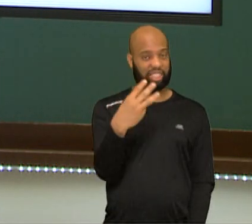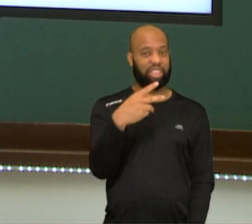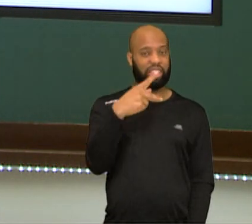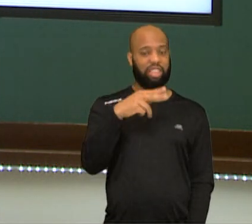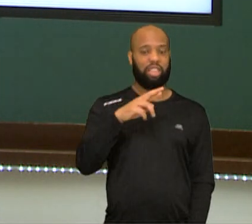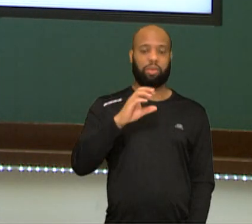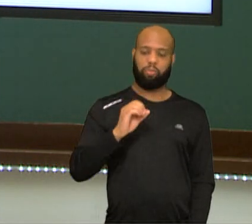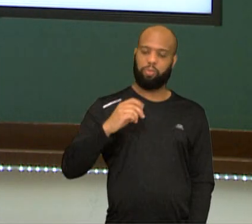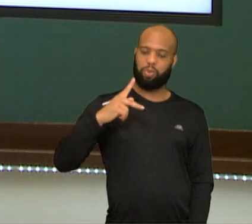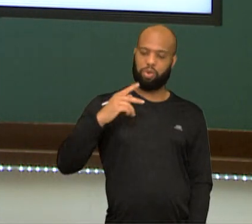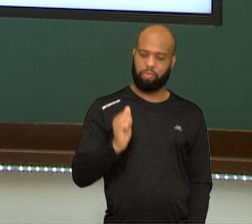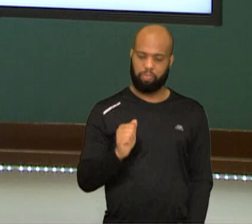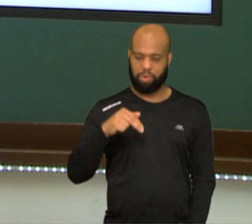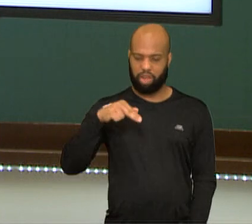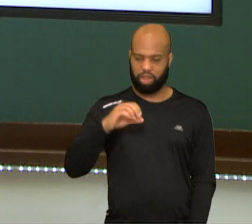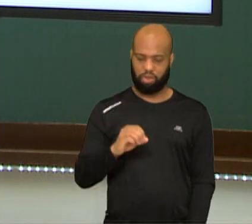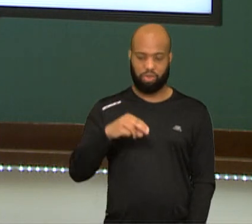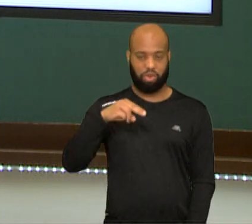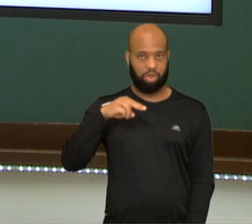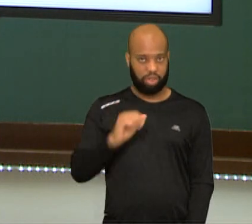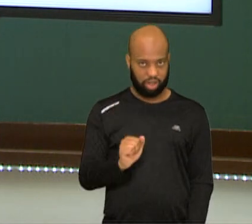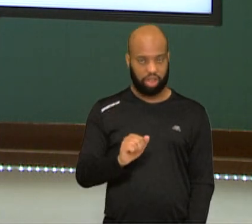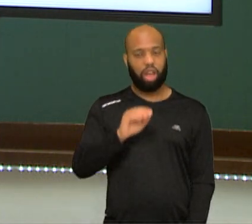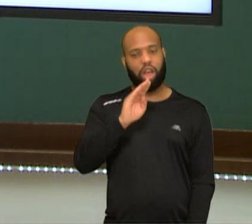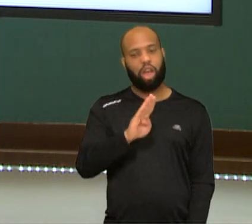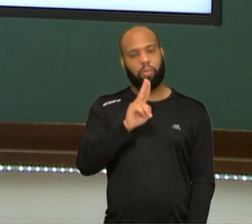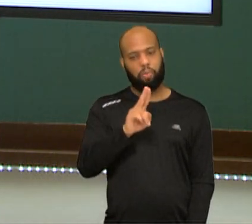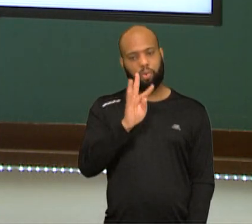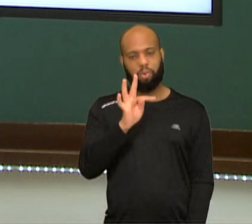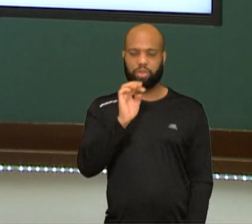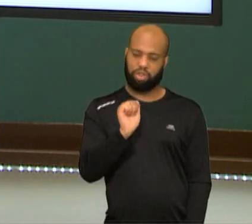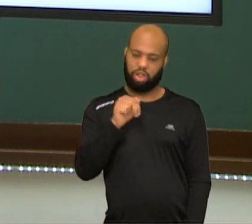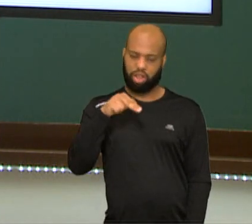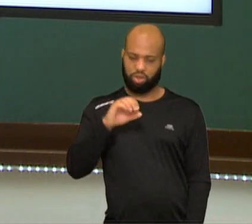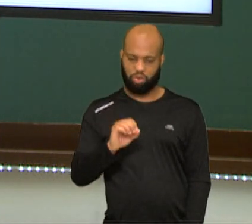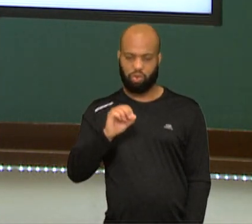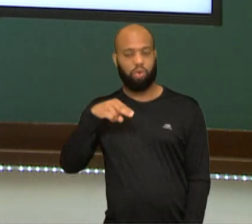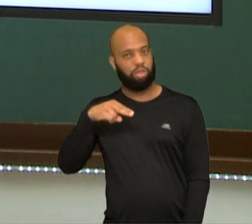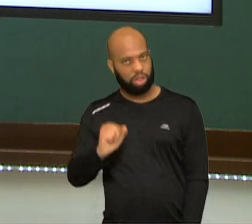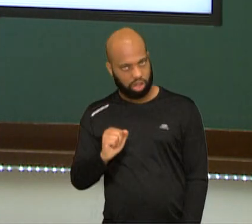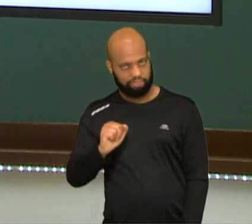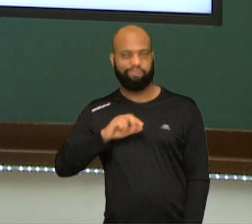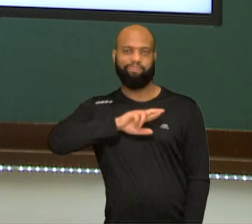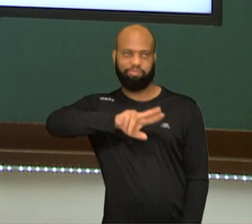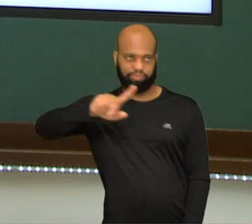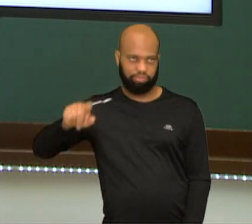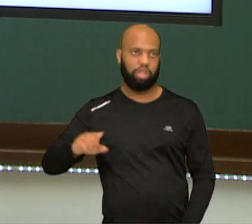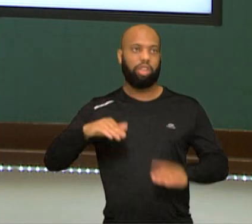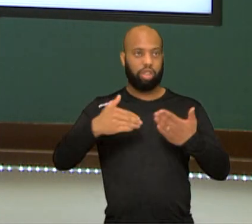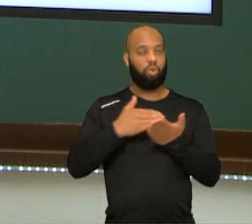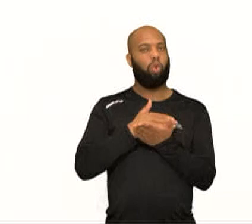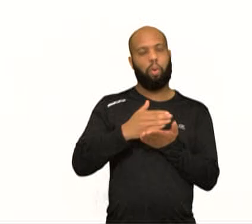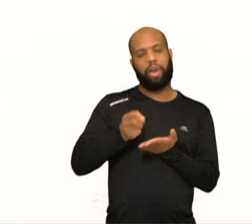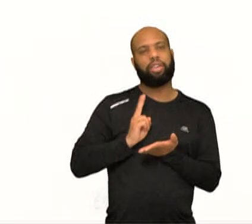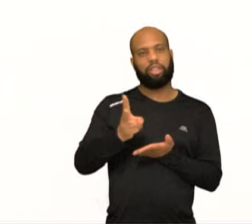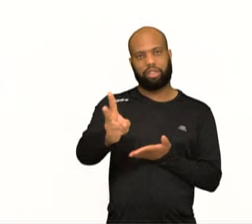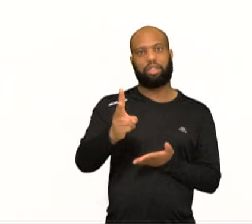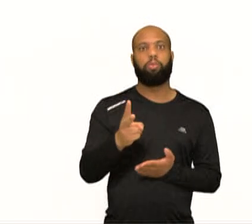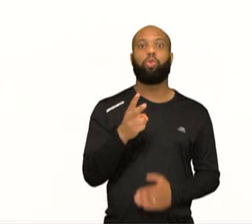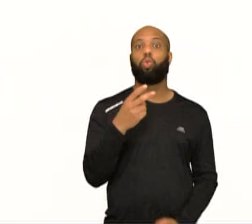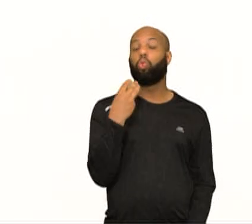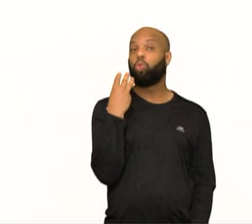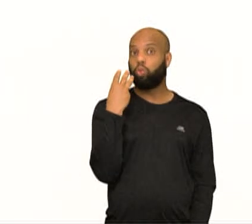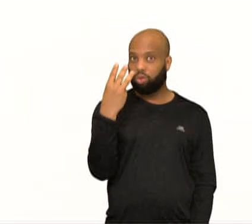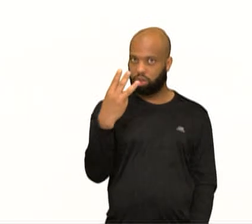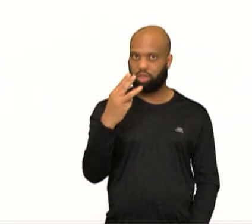propanona, butanona, pentanona e assim sucessivamente. Observe, prefixo, número de carbonos, intermediária, ligação